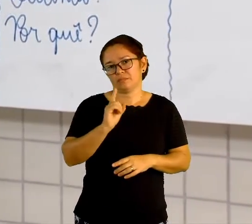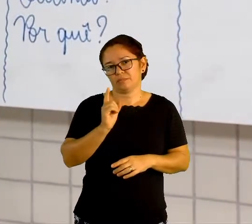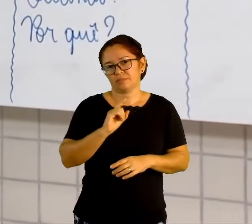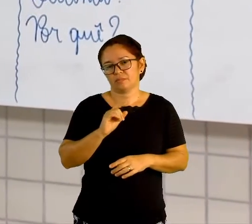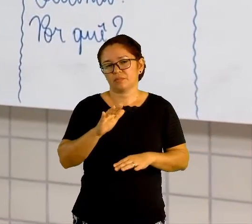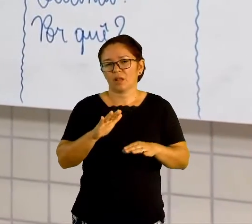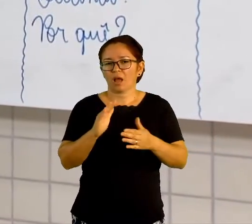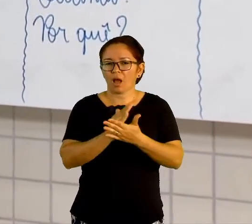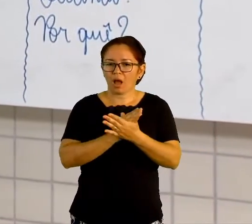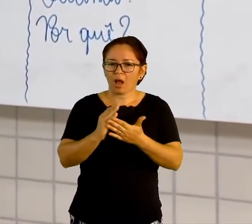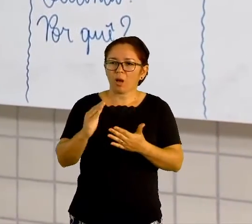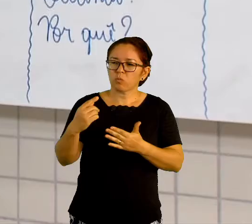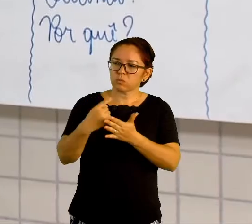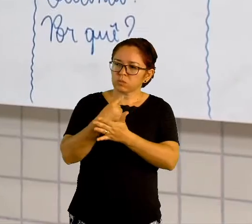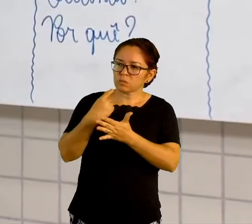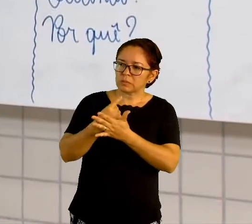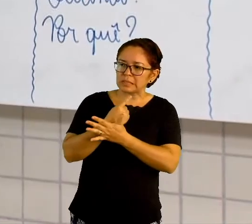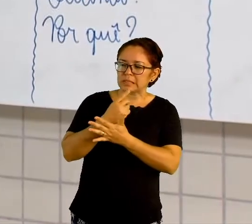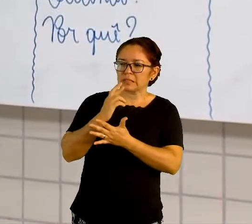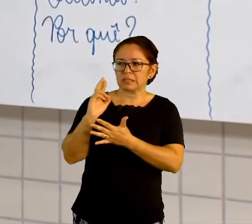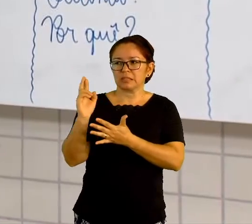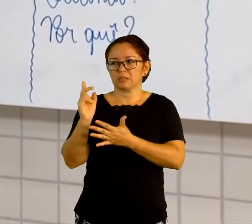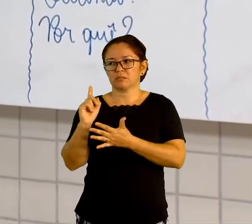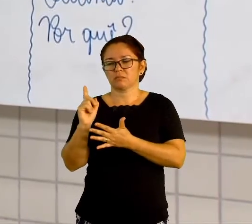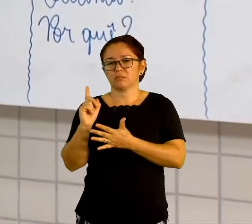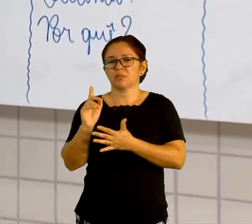vá conseguir responder. Responde